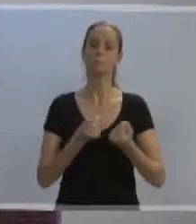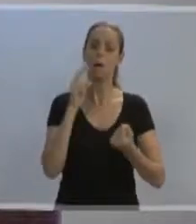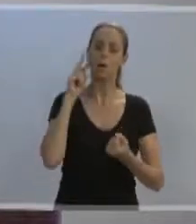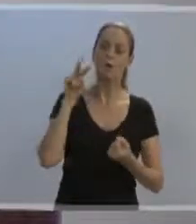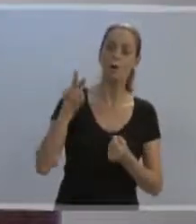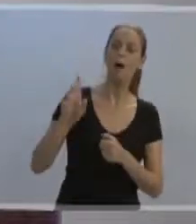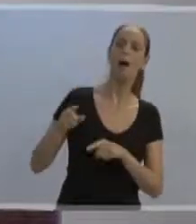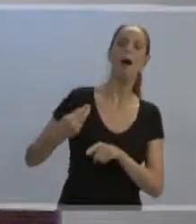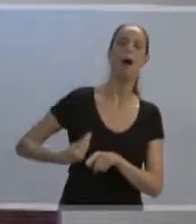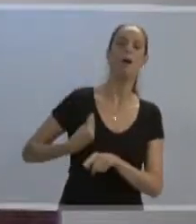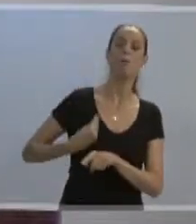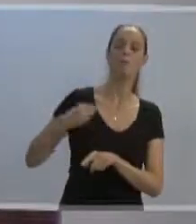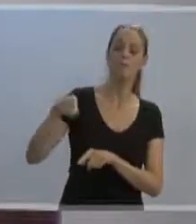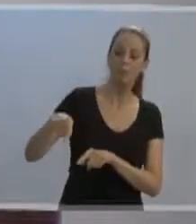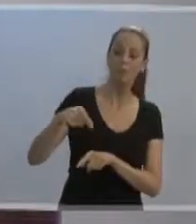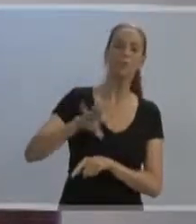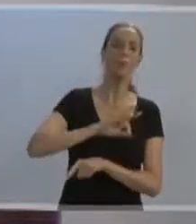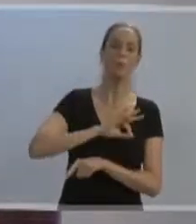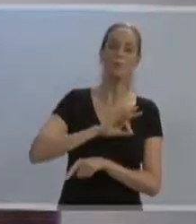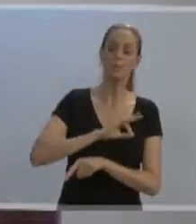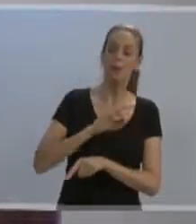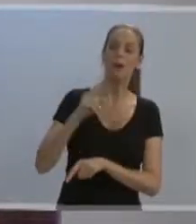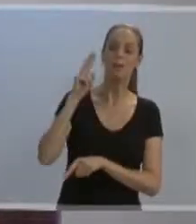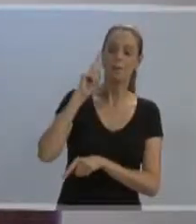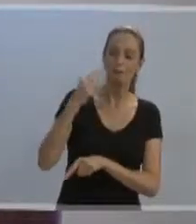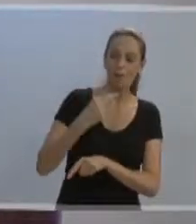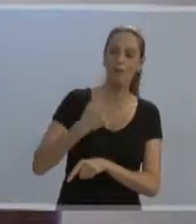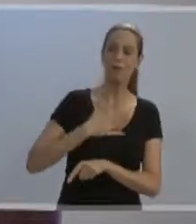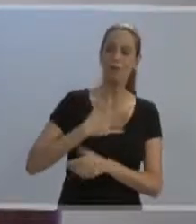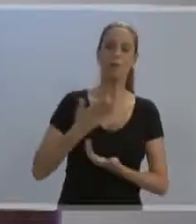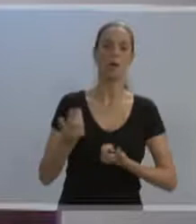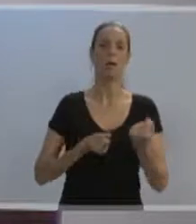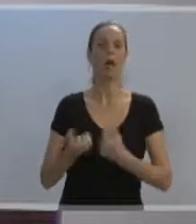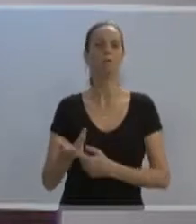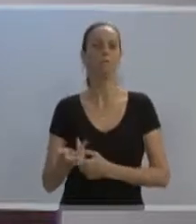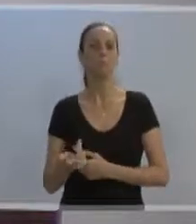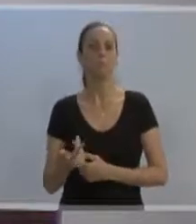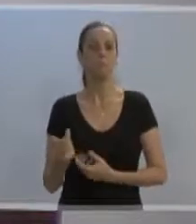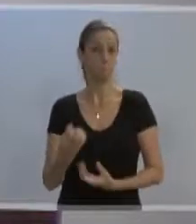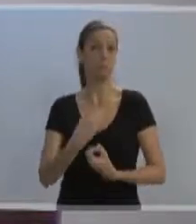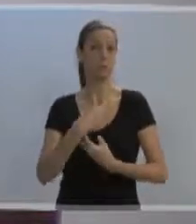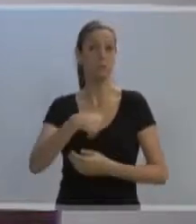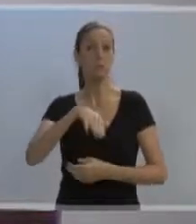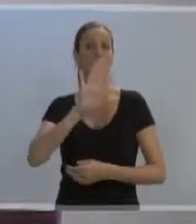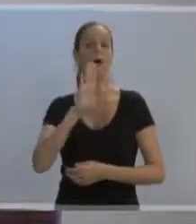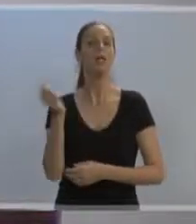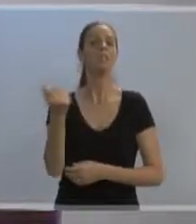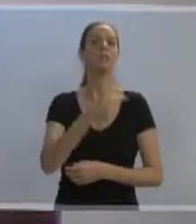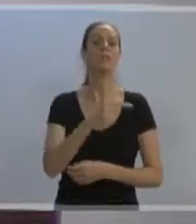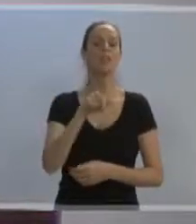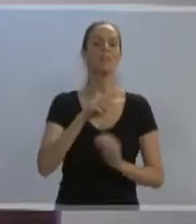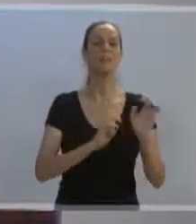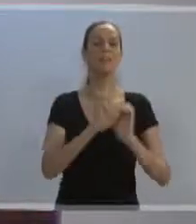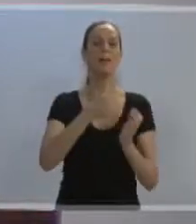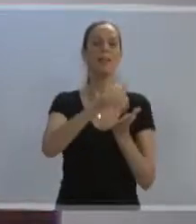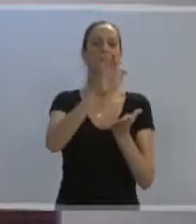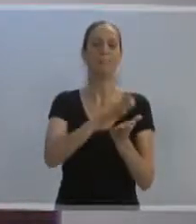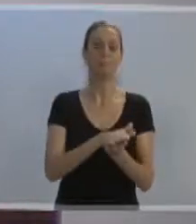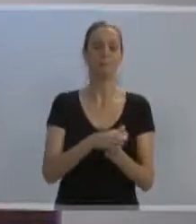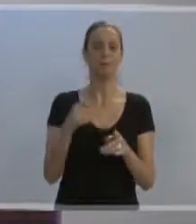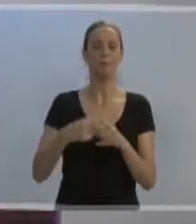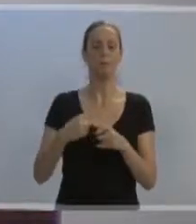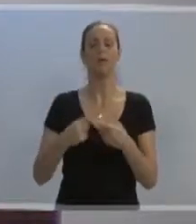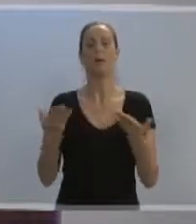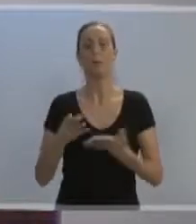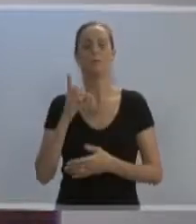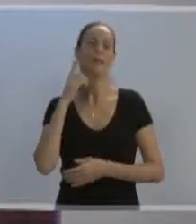ali naquele local está havendo fiscalização eletrônica é muito mais educativo acaba com essa e com o discurso de que